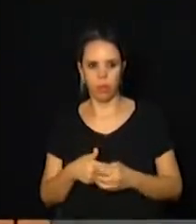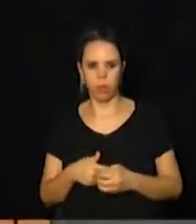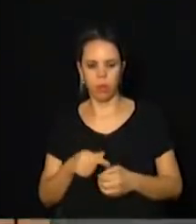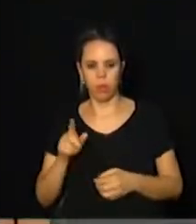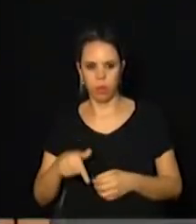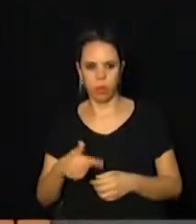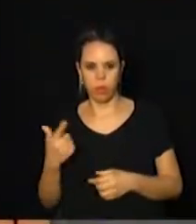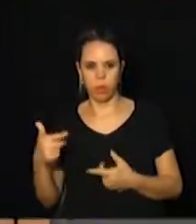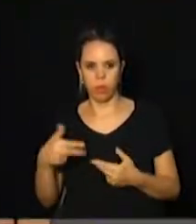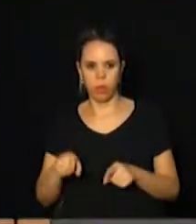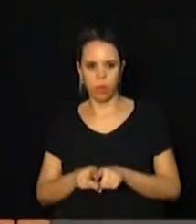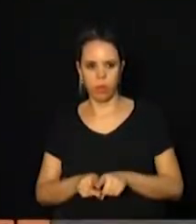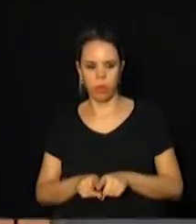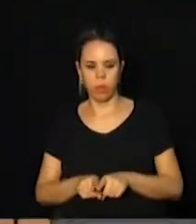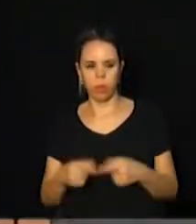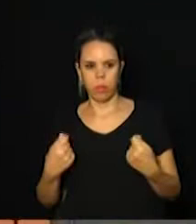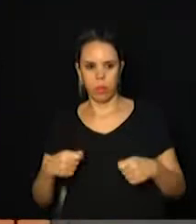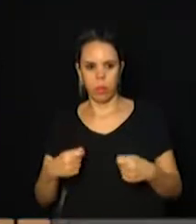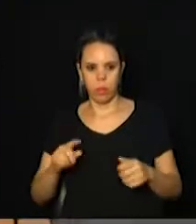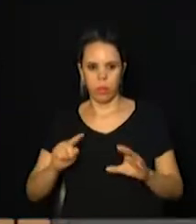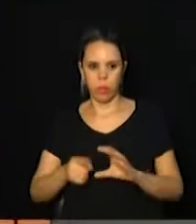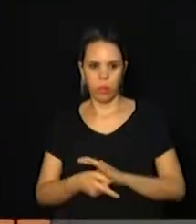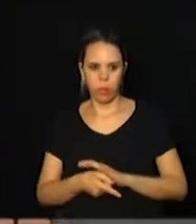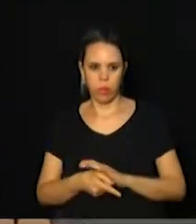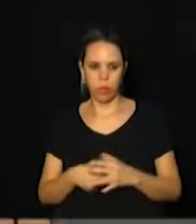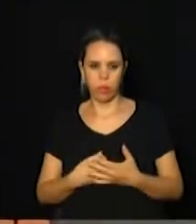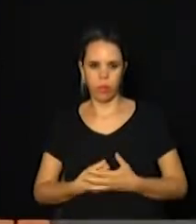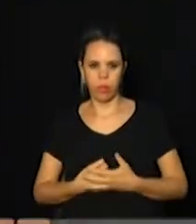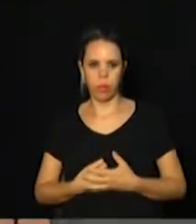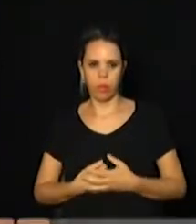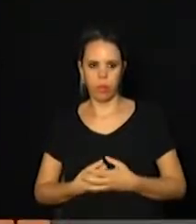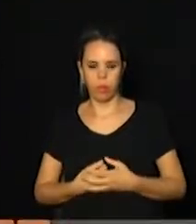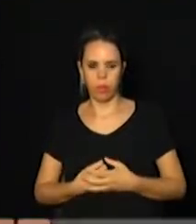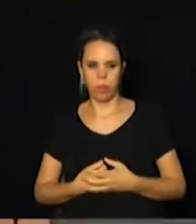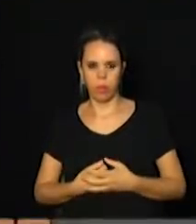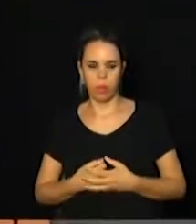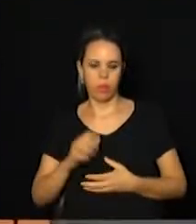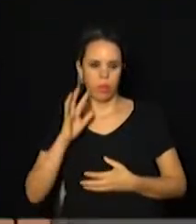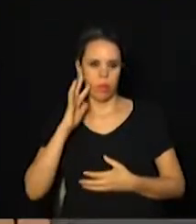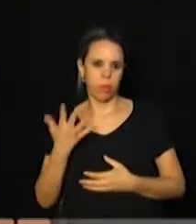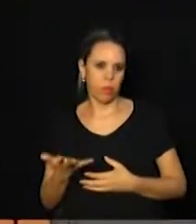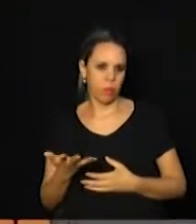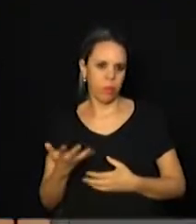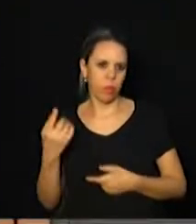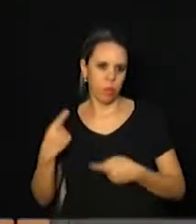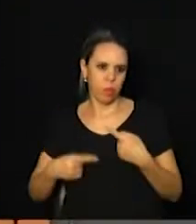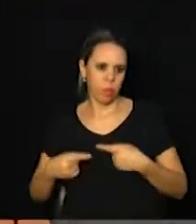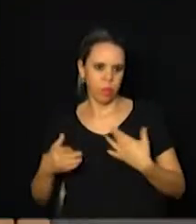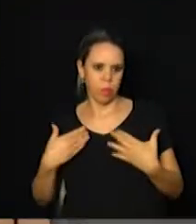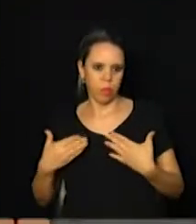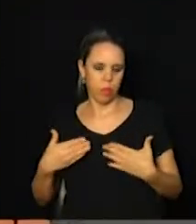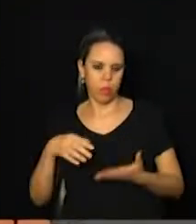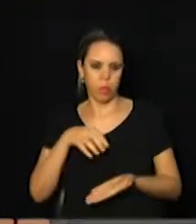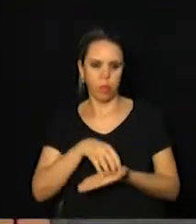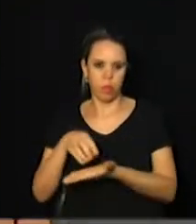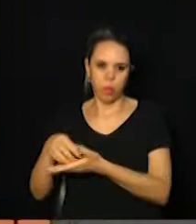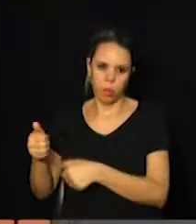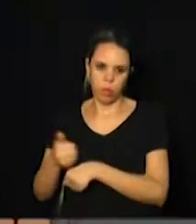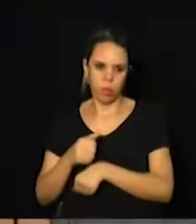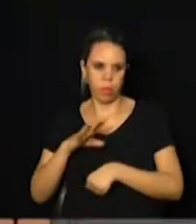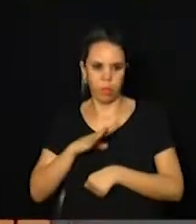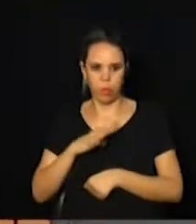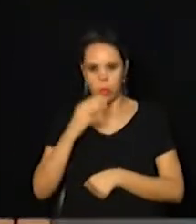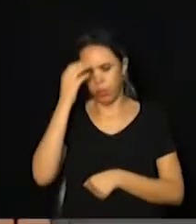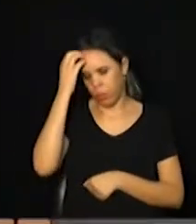é uma outra questão que a gente precisa aprofundar inclusive de repente discutindo com setor aqui na cidade